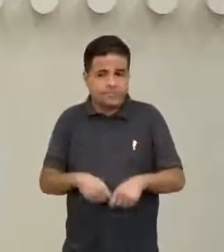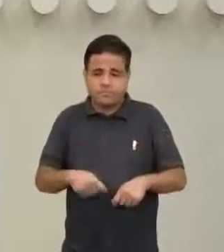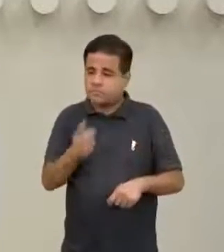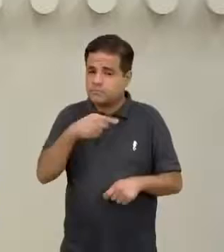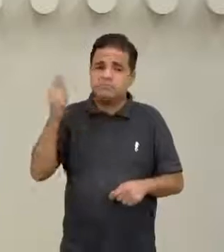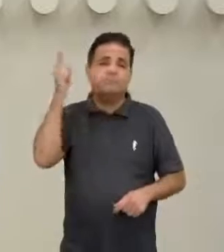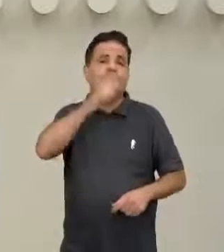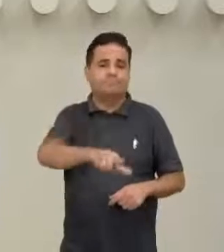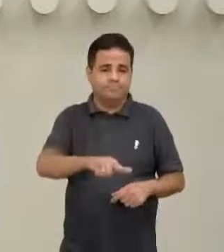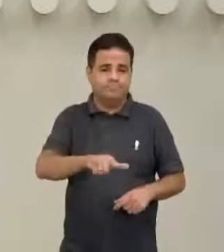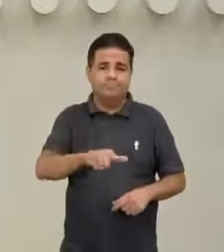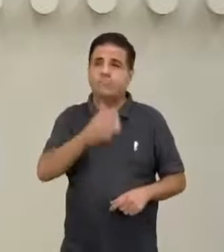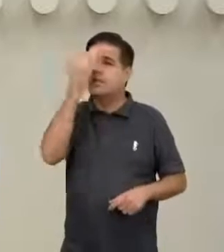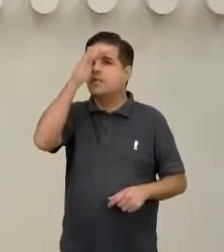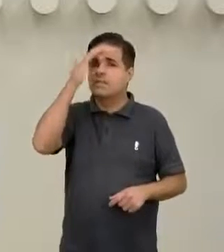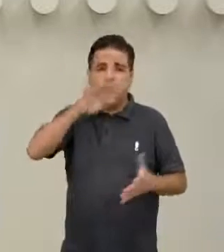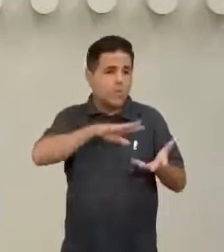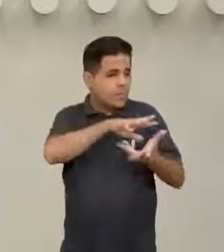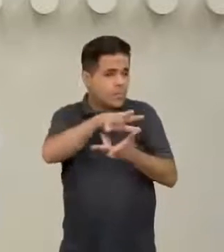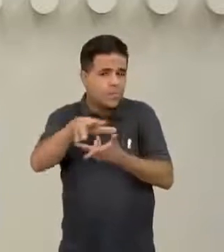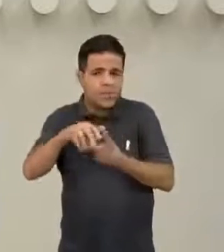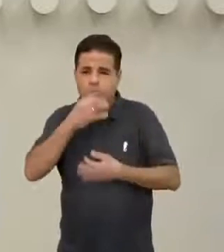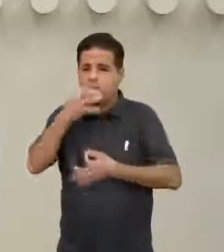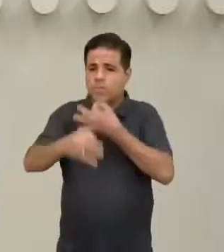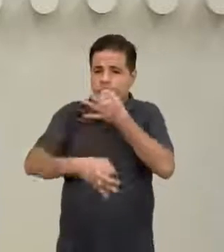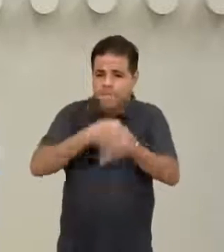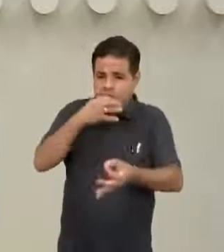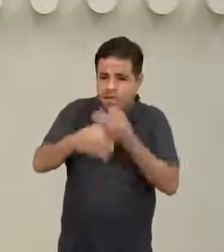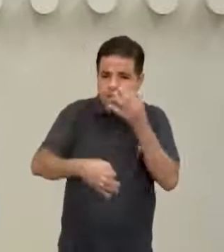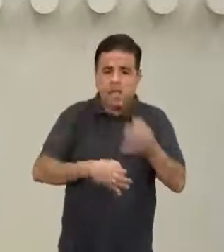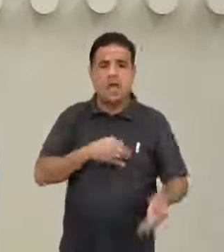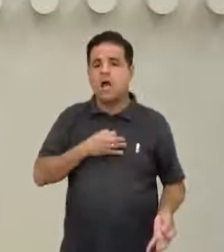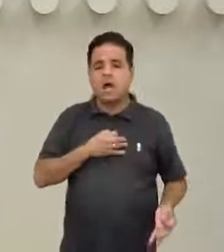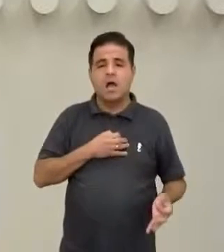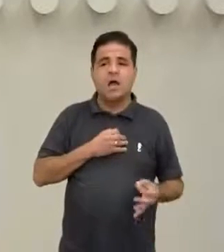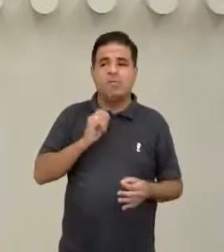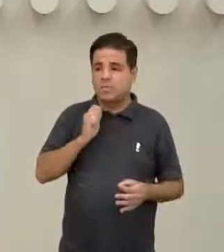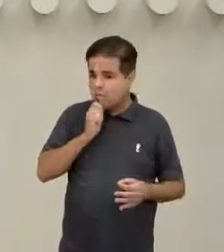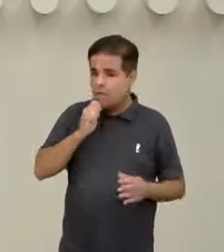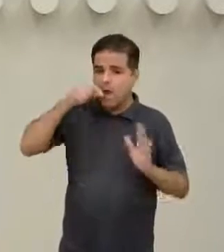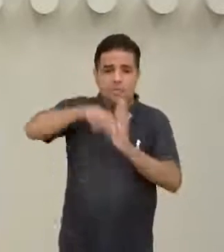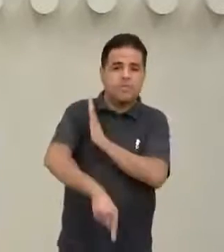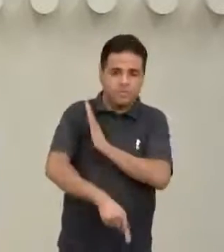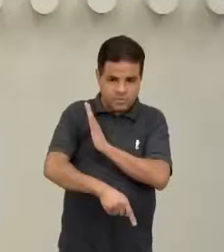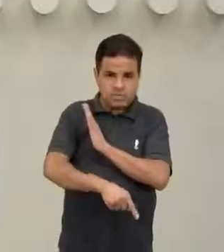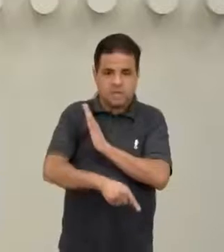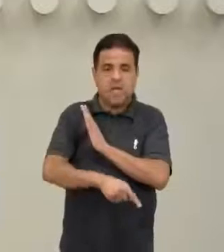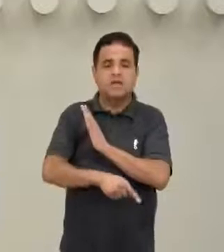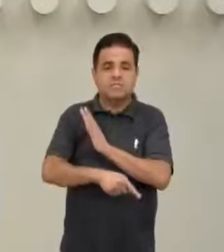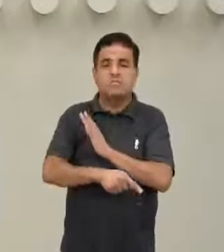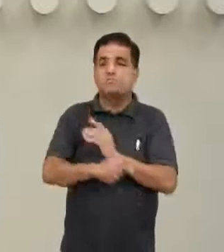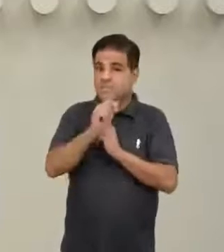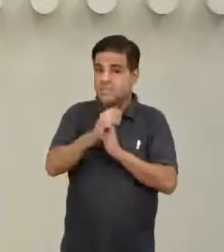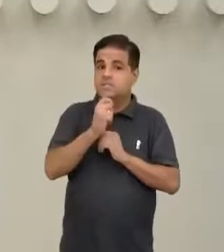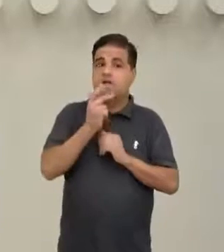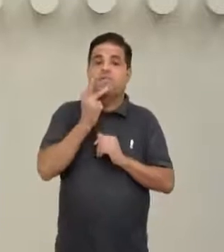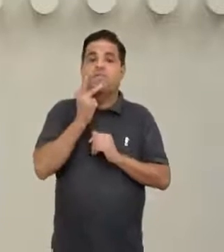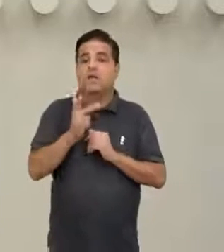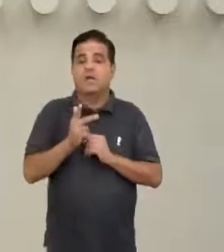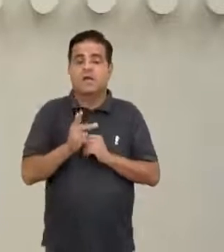gente consiga entender uma opinião sem a profundidade que exige. E quando a gente está falando de,